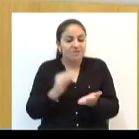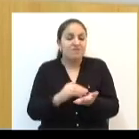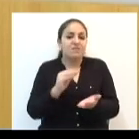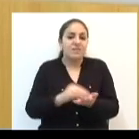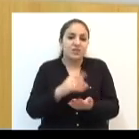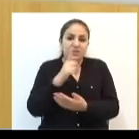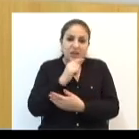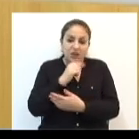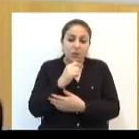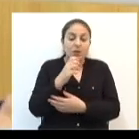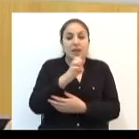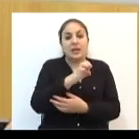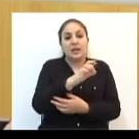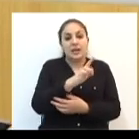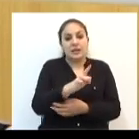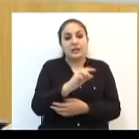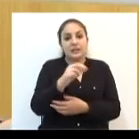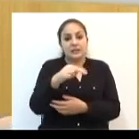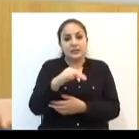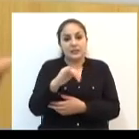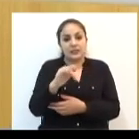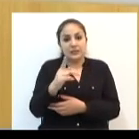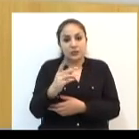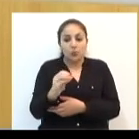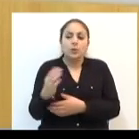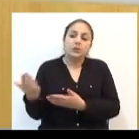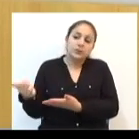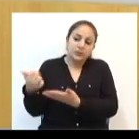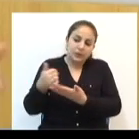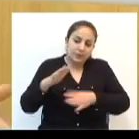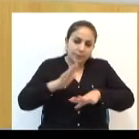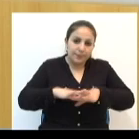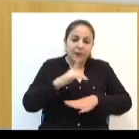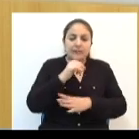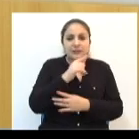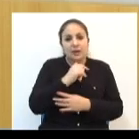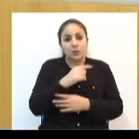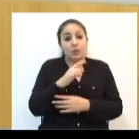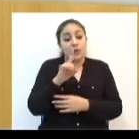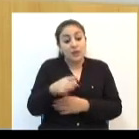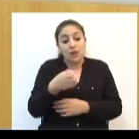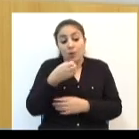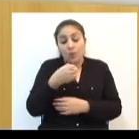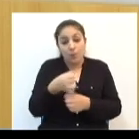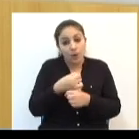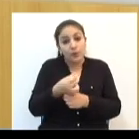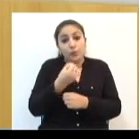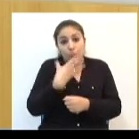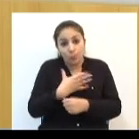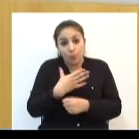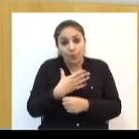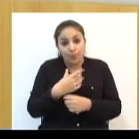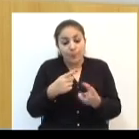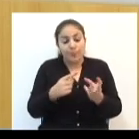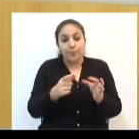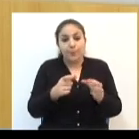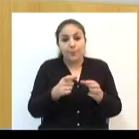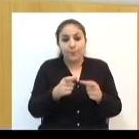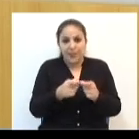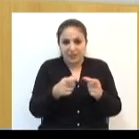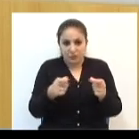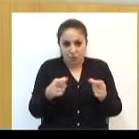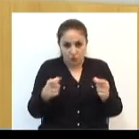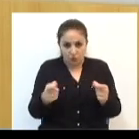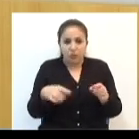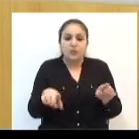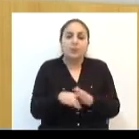esse El Niño também traz mais água, o que costuma ser anos de bons rendimentos para a soja, para o milho, e isso